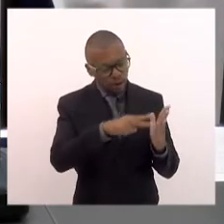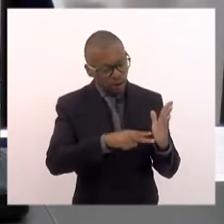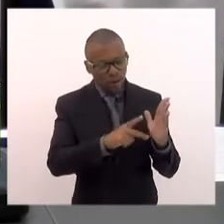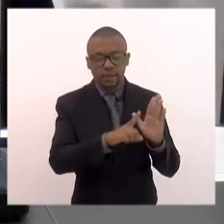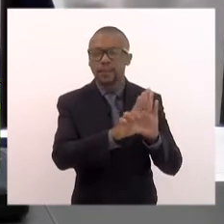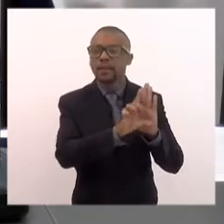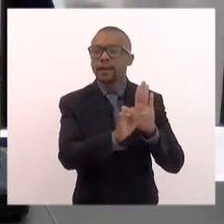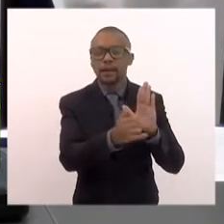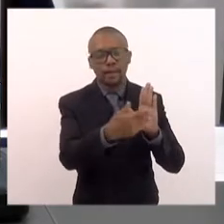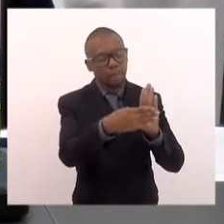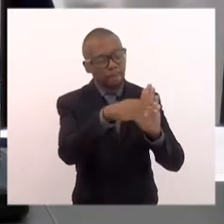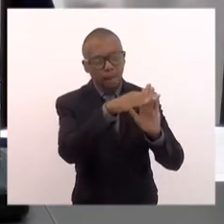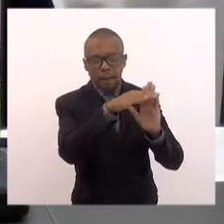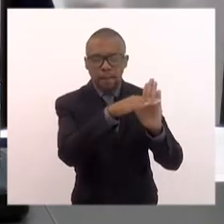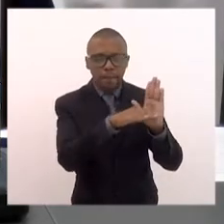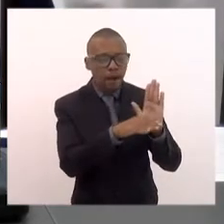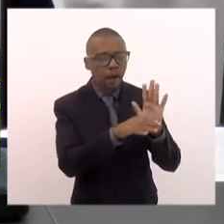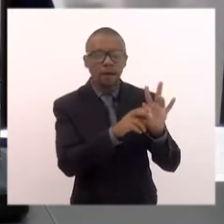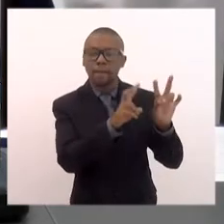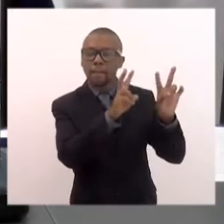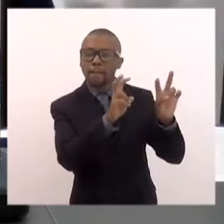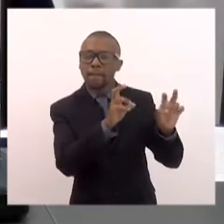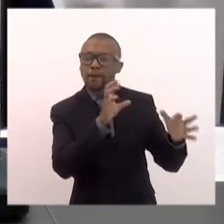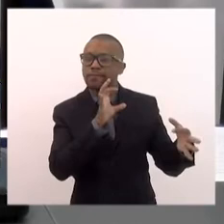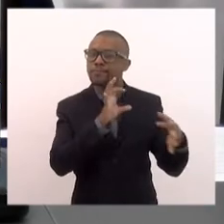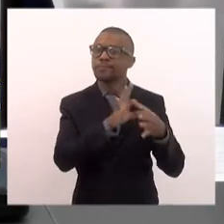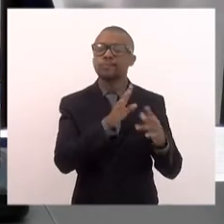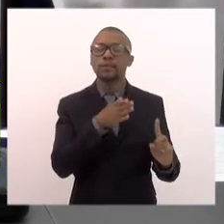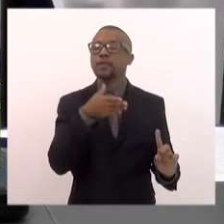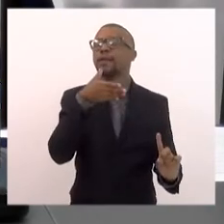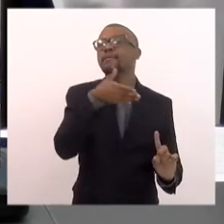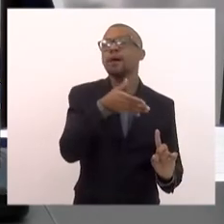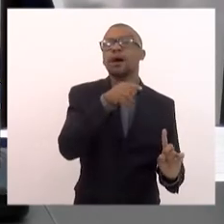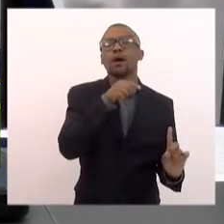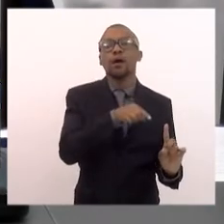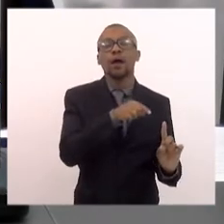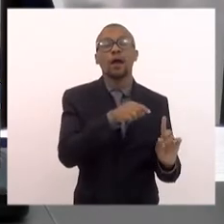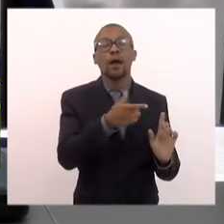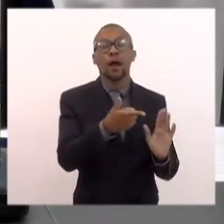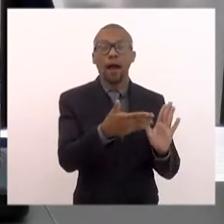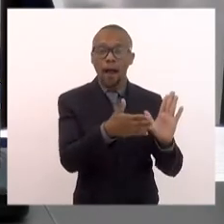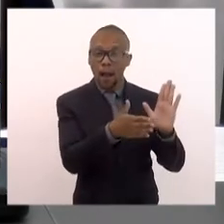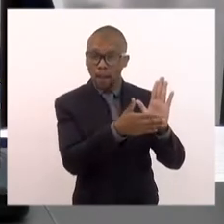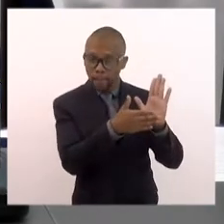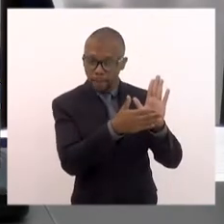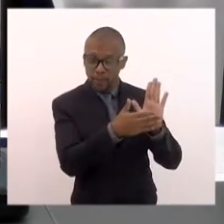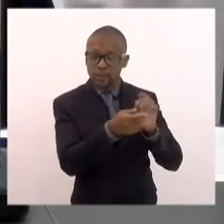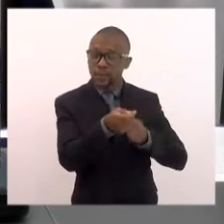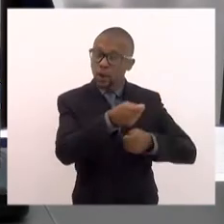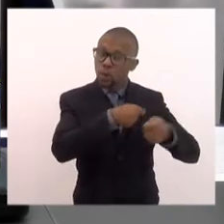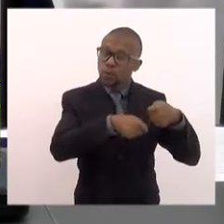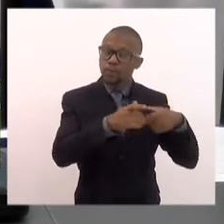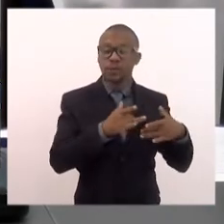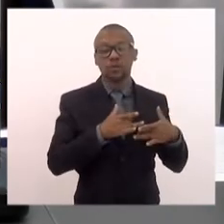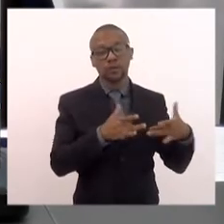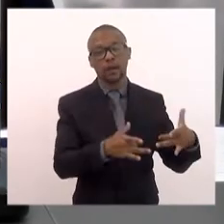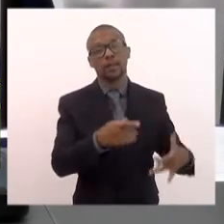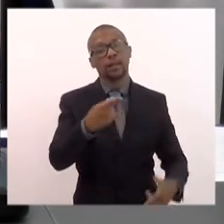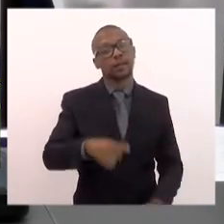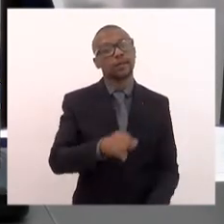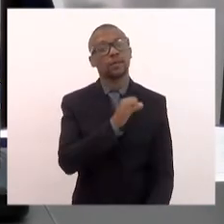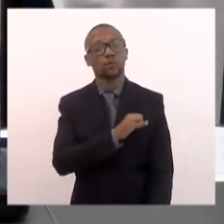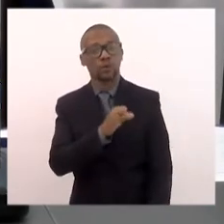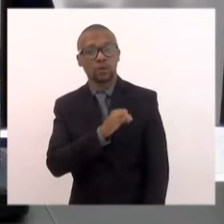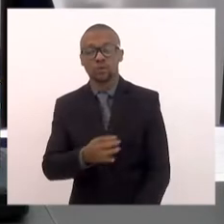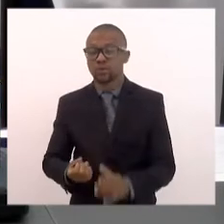das leis que dizem respeito mais diretamente, né, à agenda da economia solidária no Rio de Janeiro. A economia solidária se